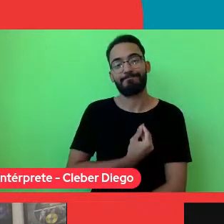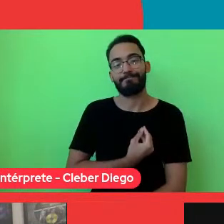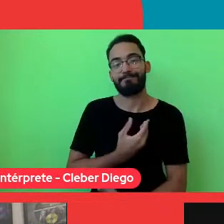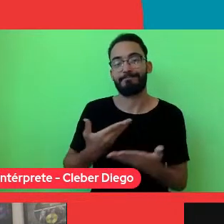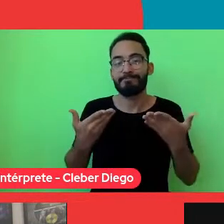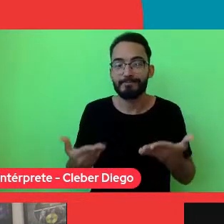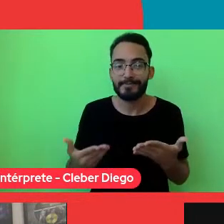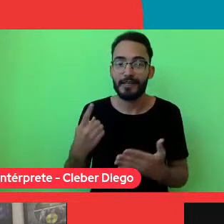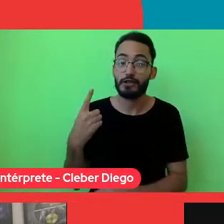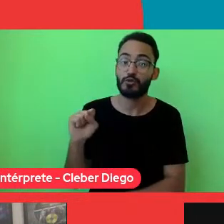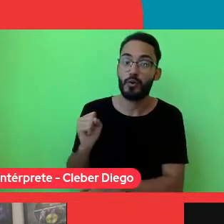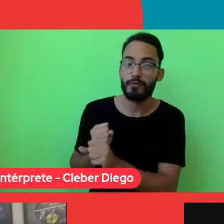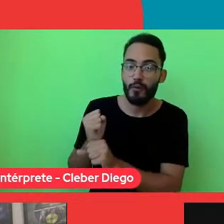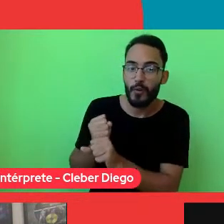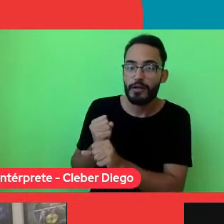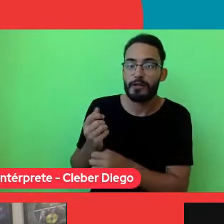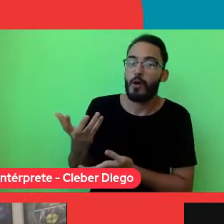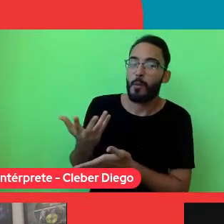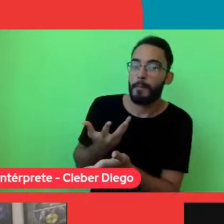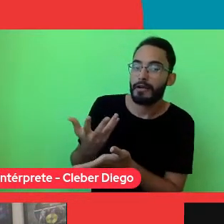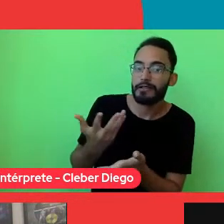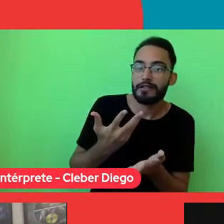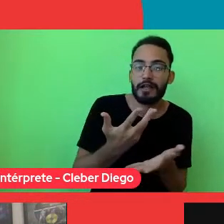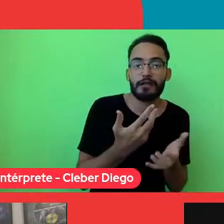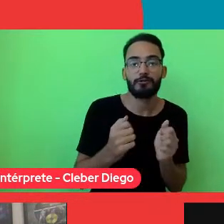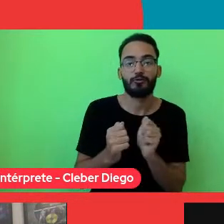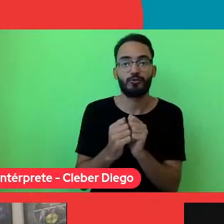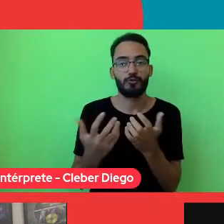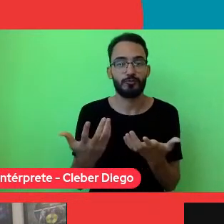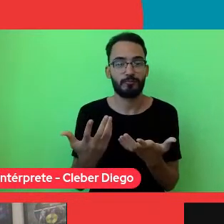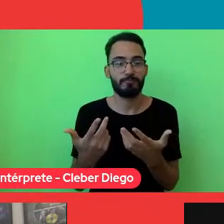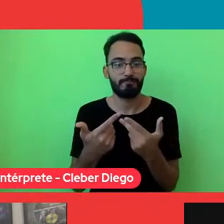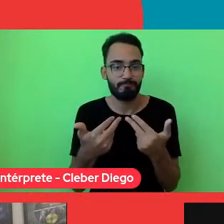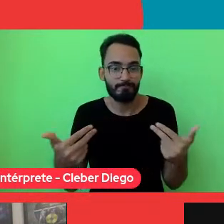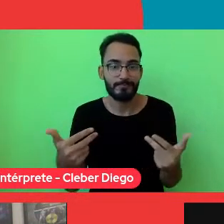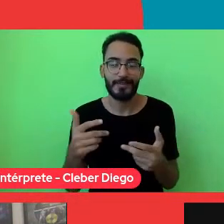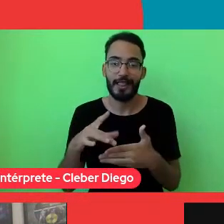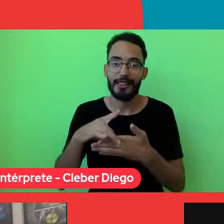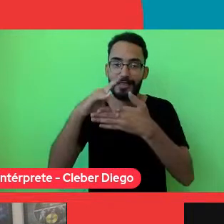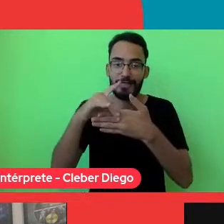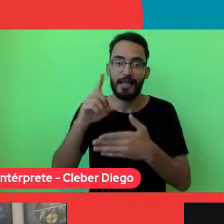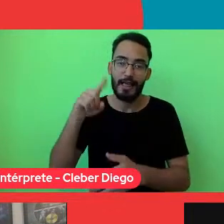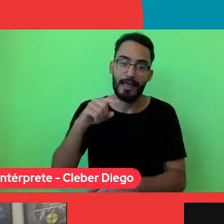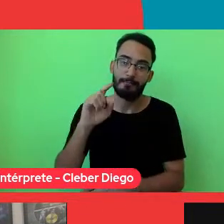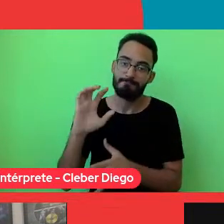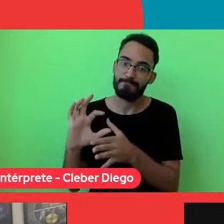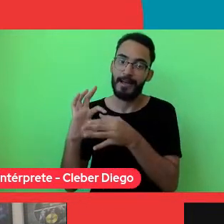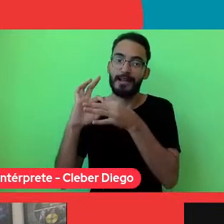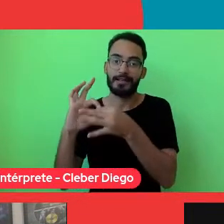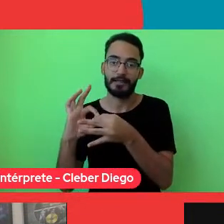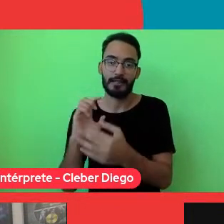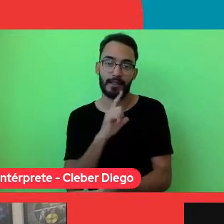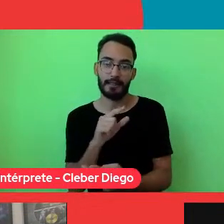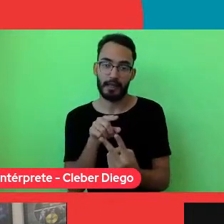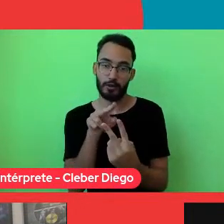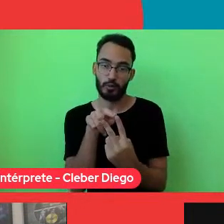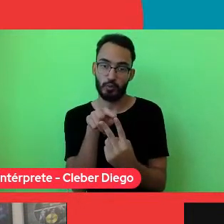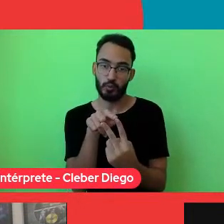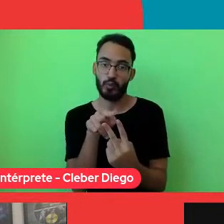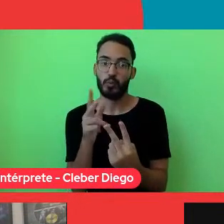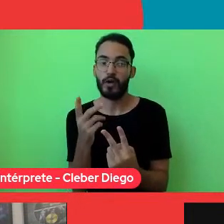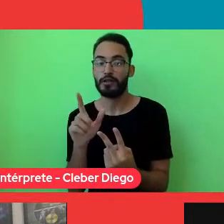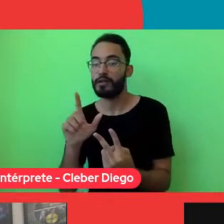anos, compartilhando com alguns partners aqui a liderança de uma aliança que tem duas growth